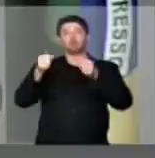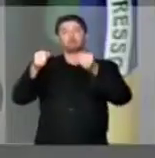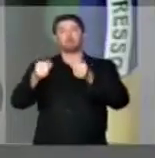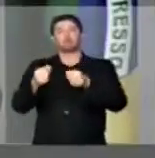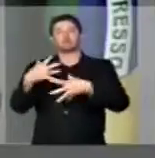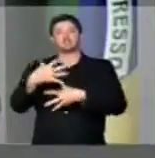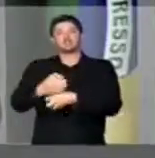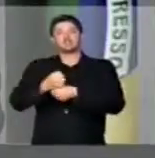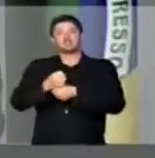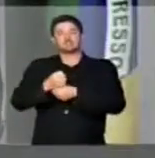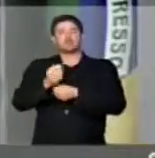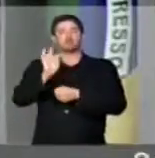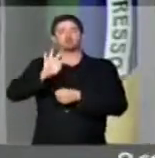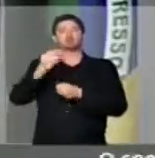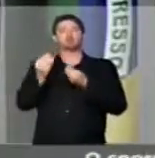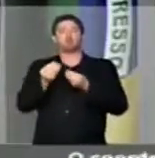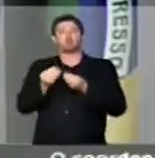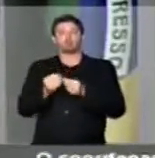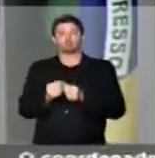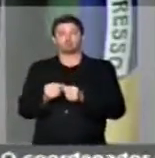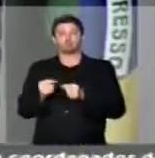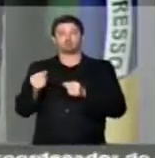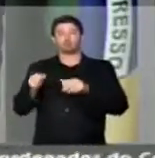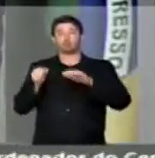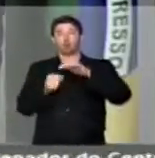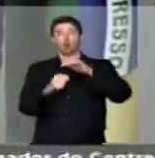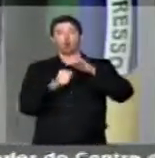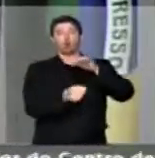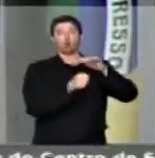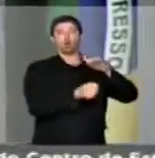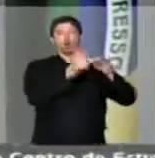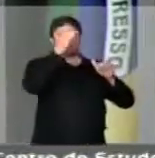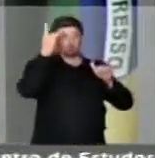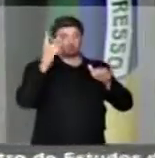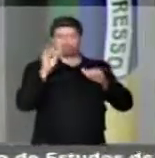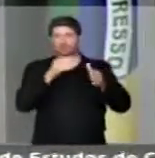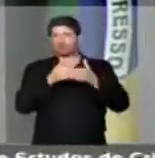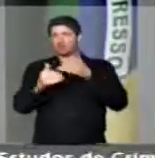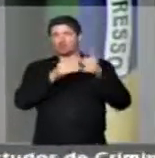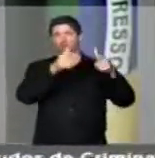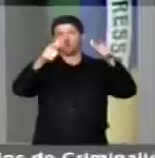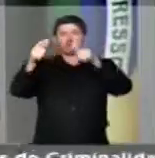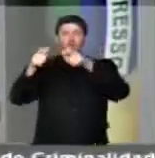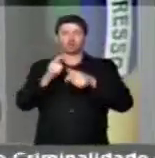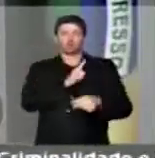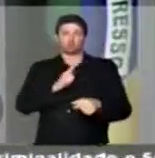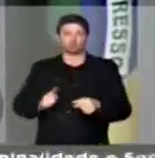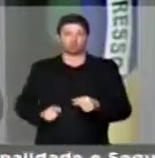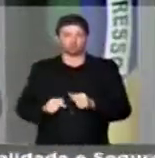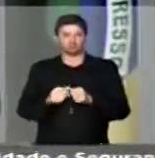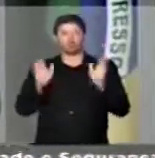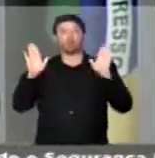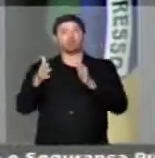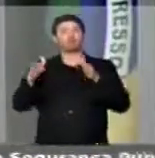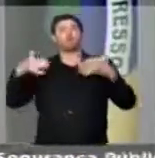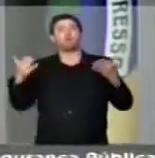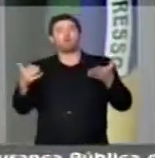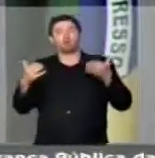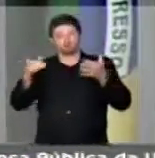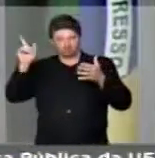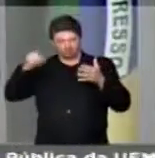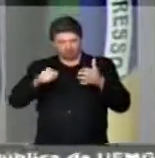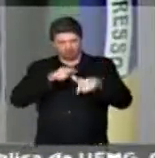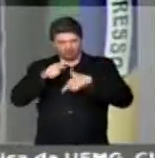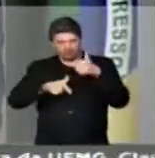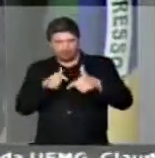e para funcionar, colocou petistas em todas as esferas do poder. O foco nunca foi